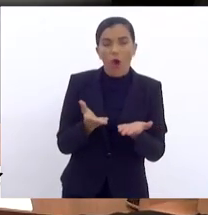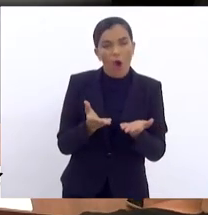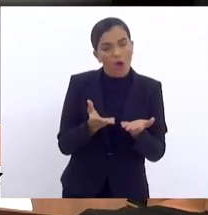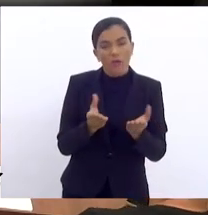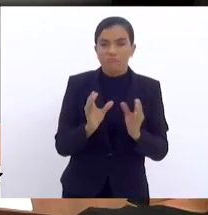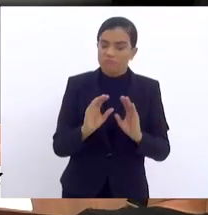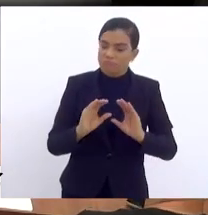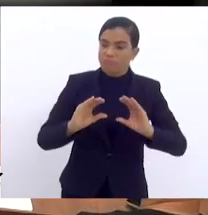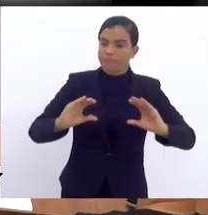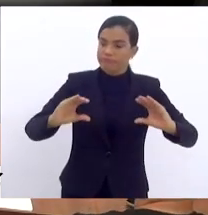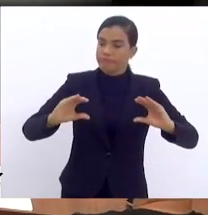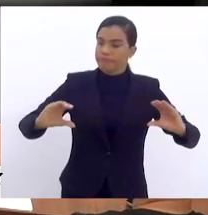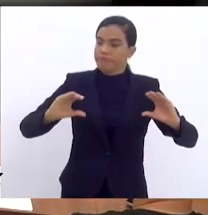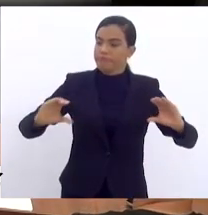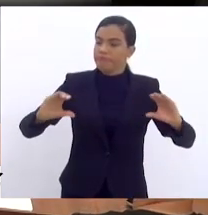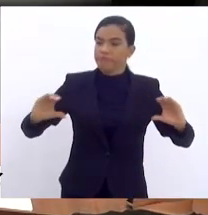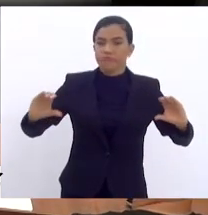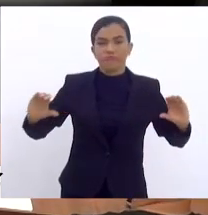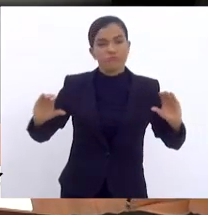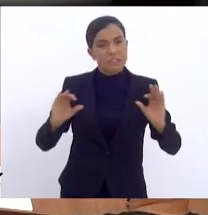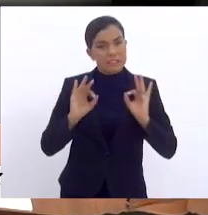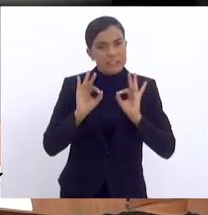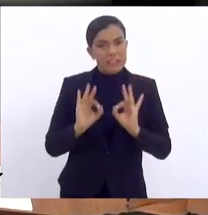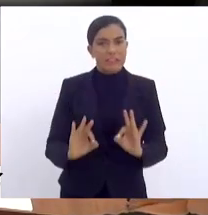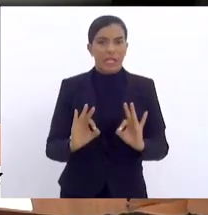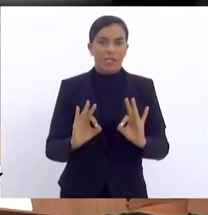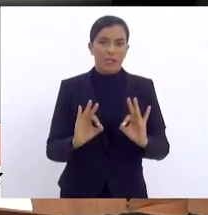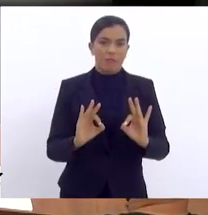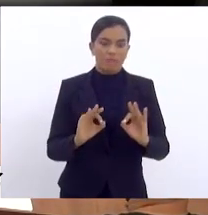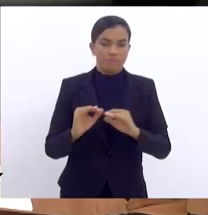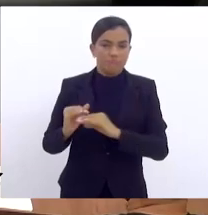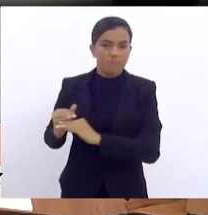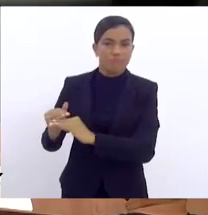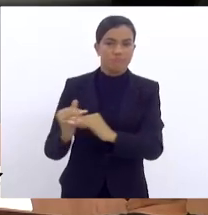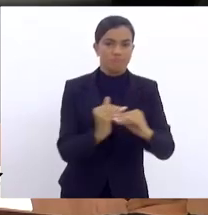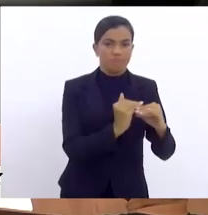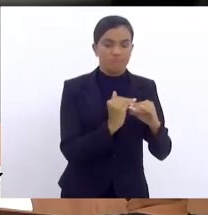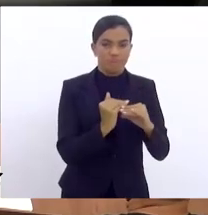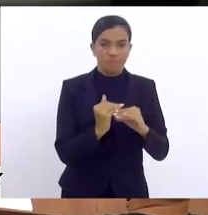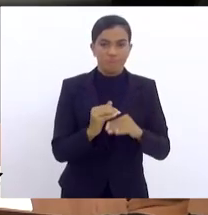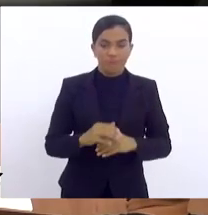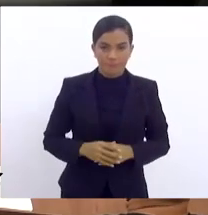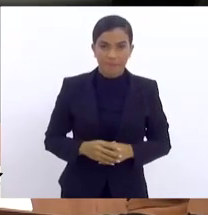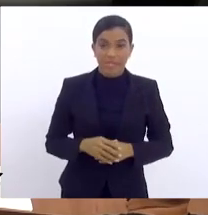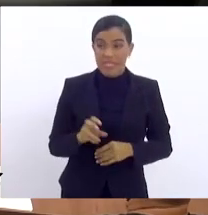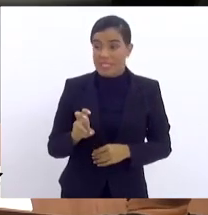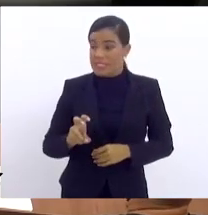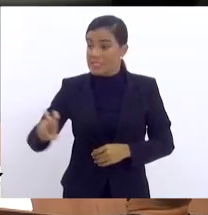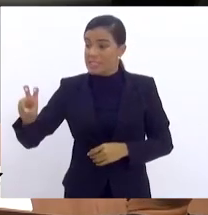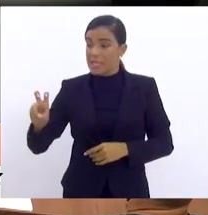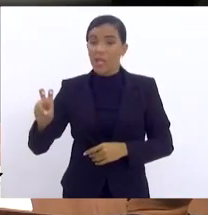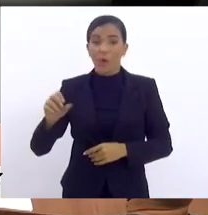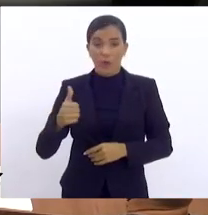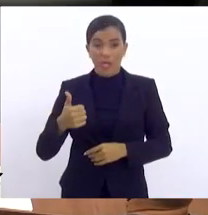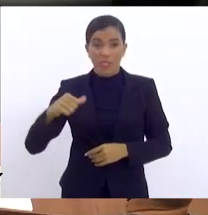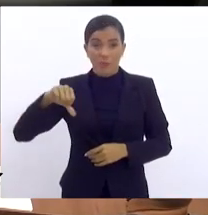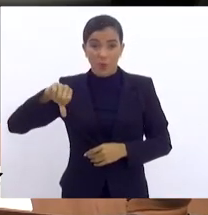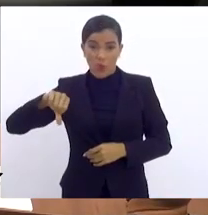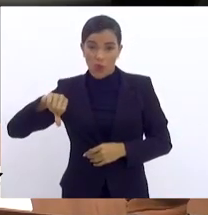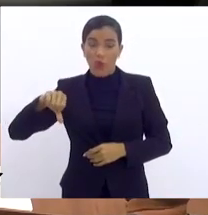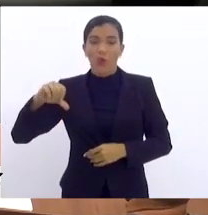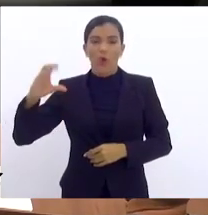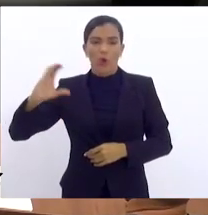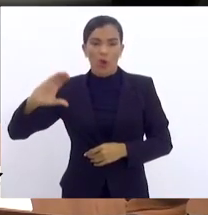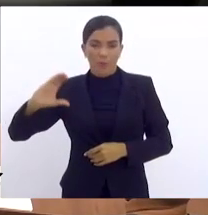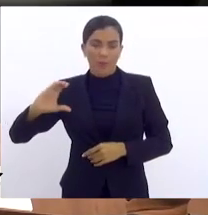Pelo menos tem sido dividido de forma igual se vão cinco para o décimo nono batalhão Copacabana